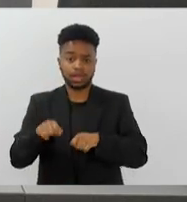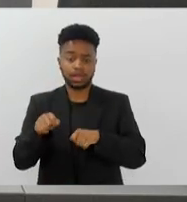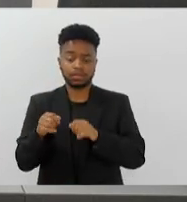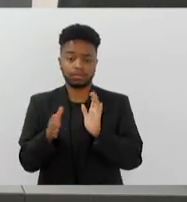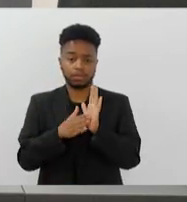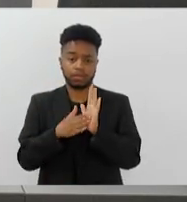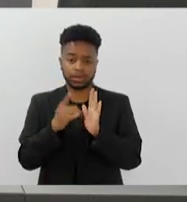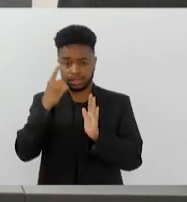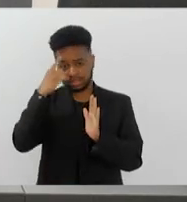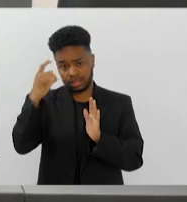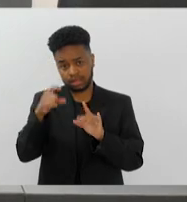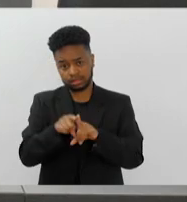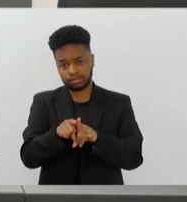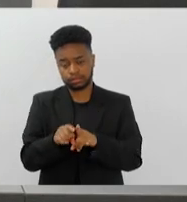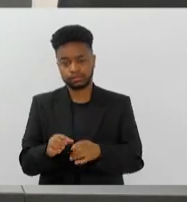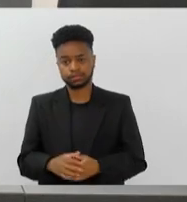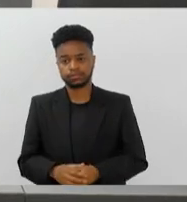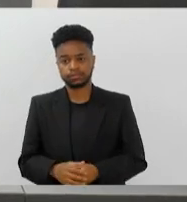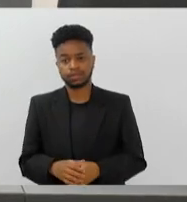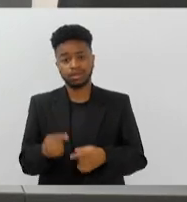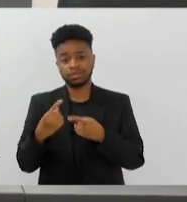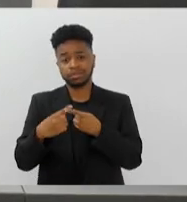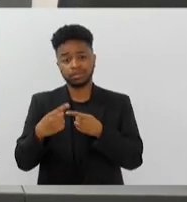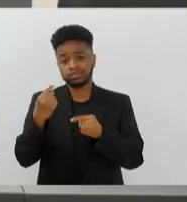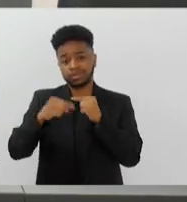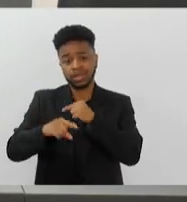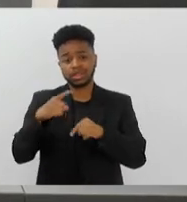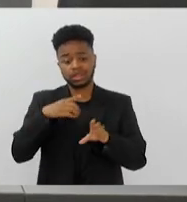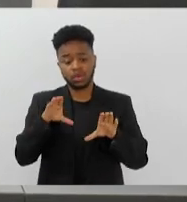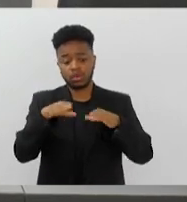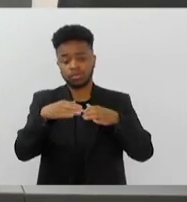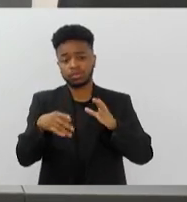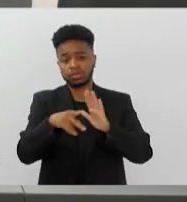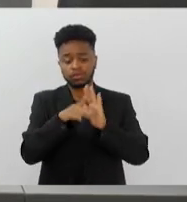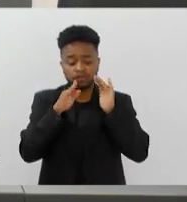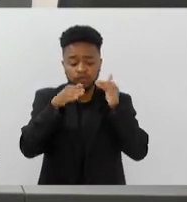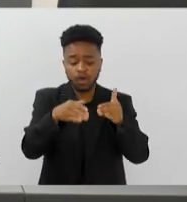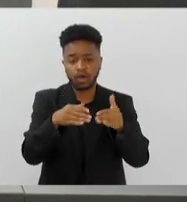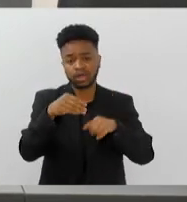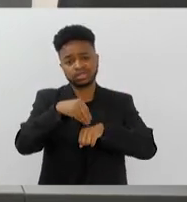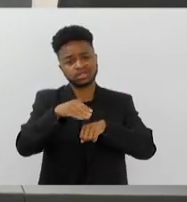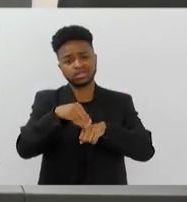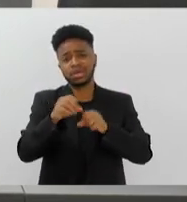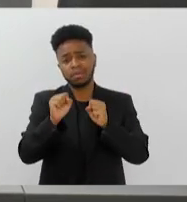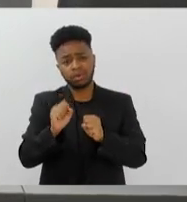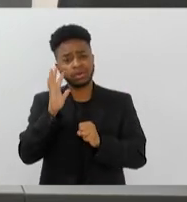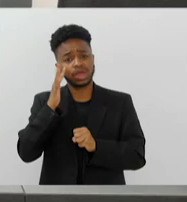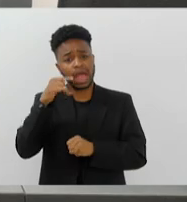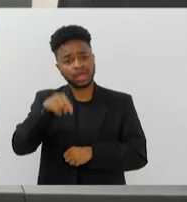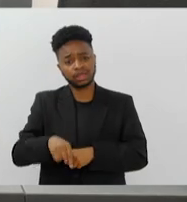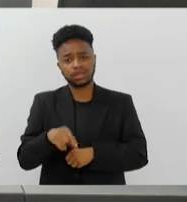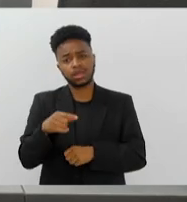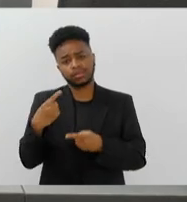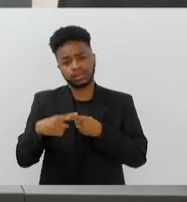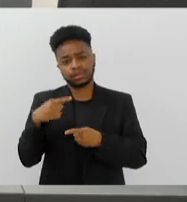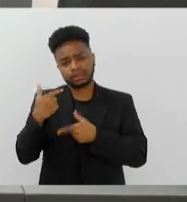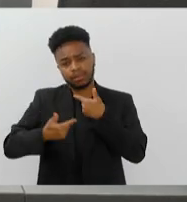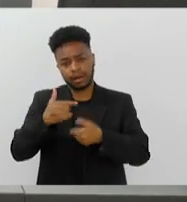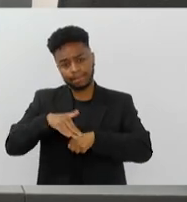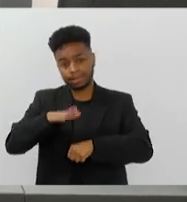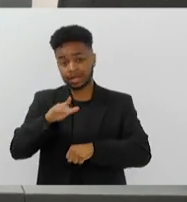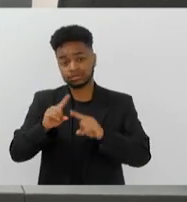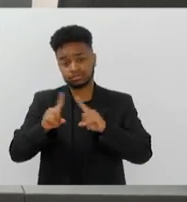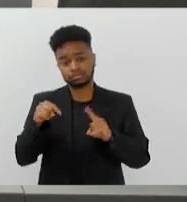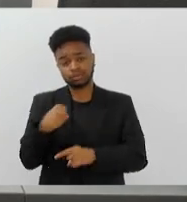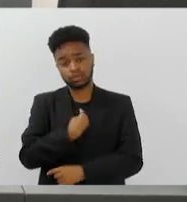ideia, entendeu, Thales? Não tem sentido ter uma comissão de indicações, pô. Isso pode ser matado na CCJ, é mais trabalho para os membros da CCJ, mas